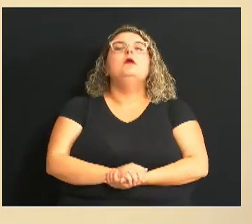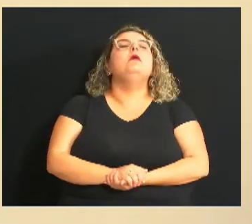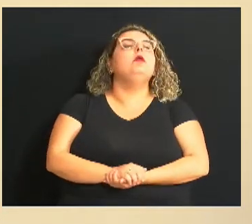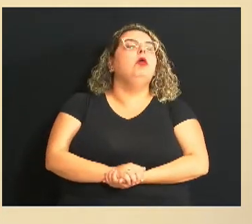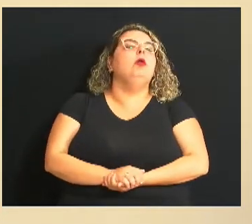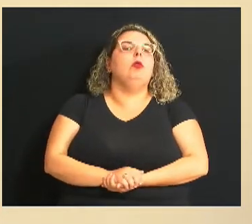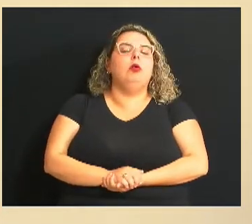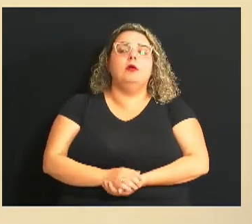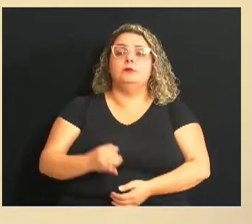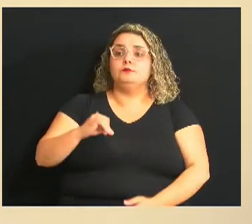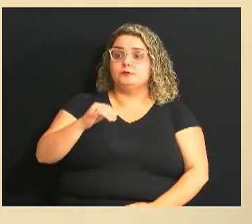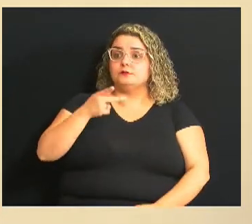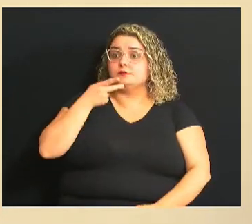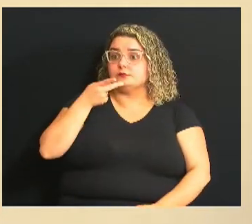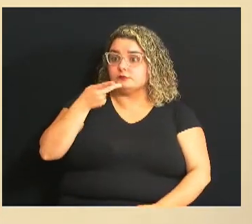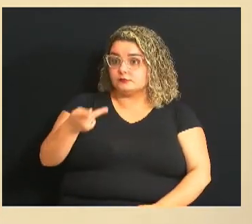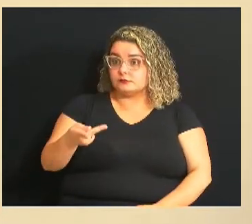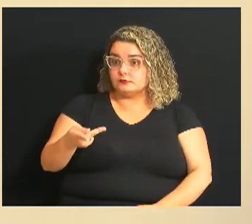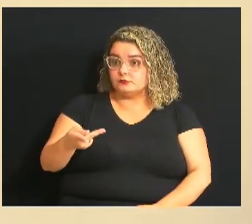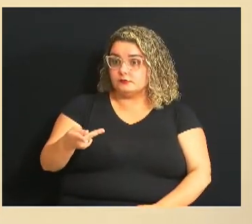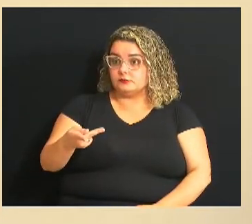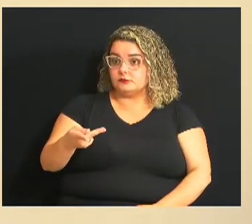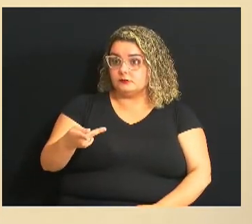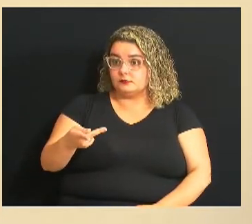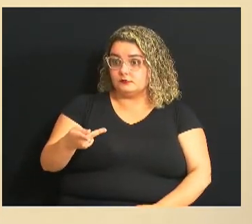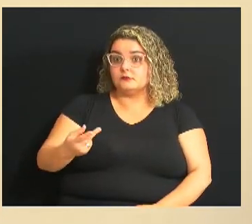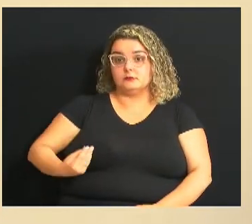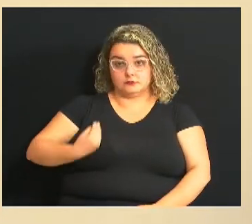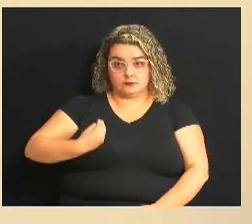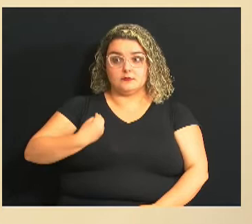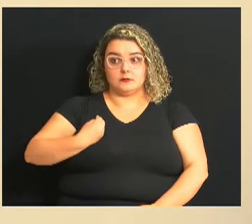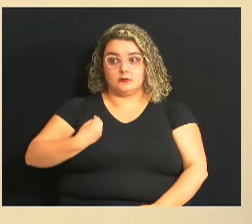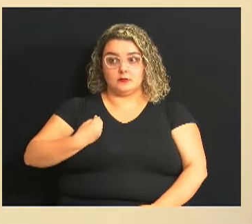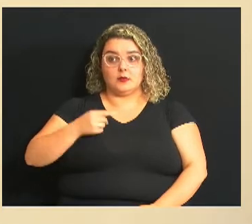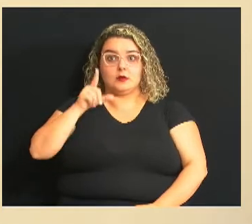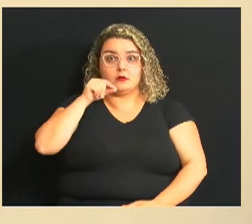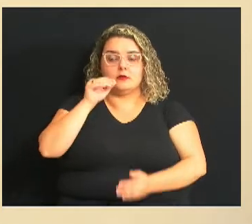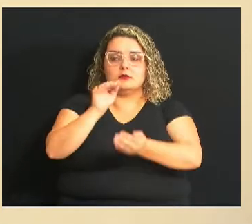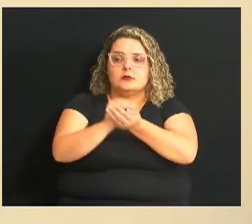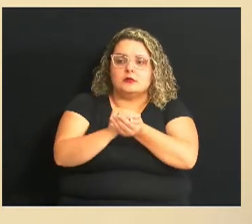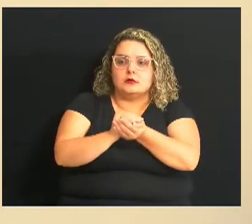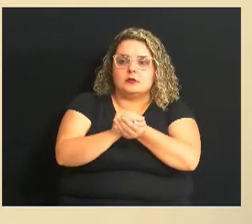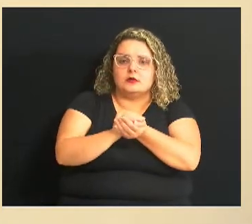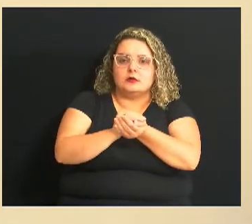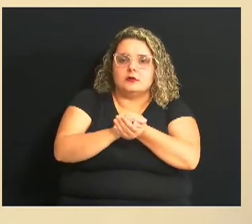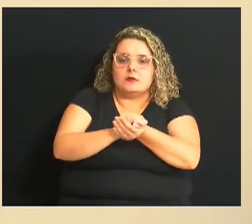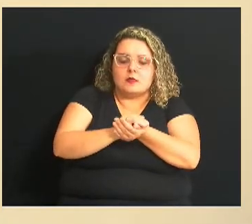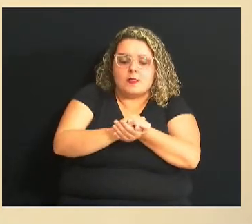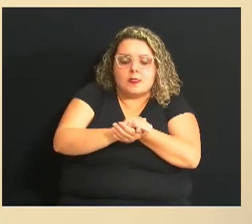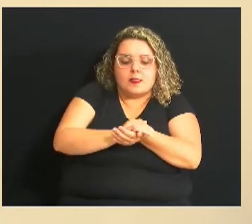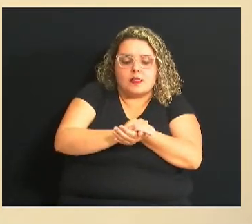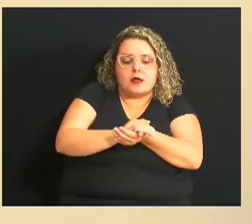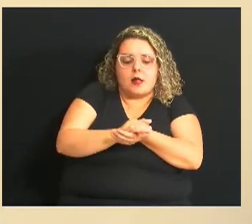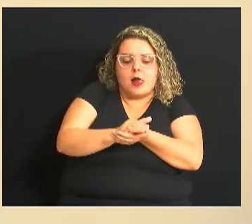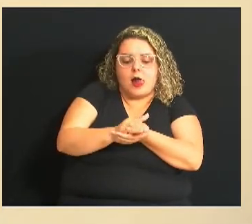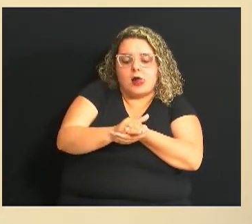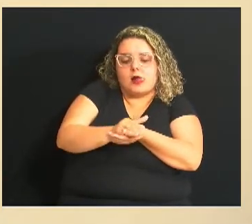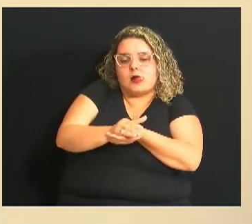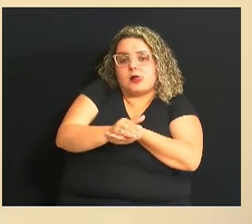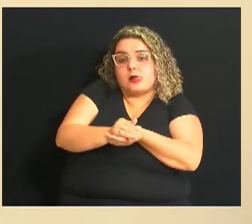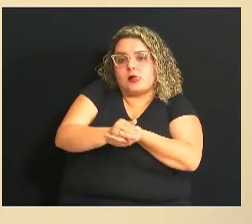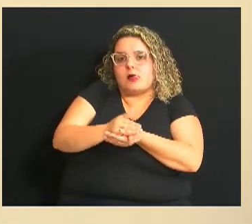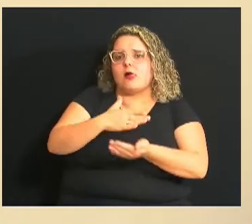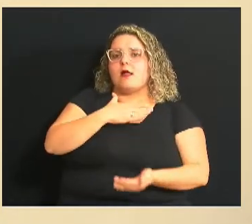sábio respondesse que aquela ave estava viva, com um leve aperto do polegar no pescoço da